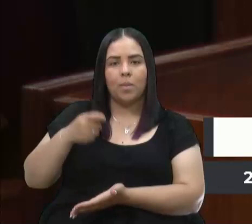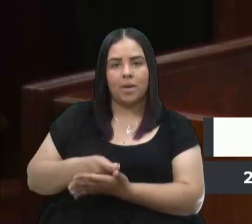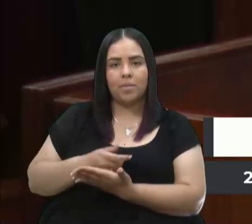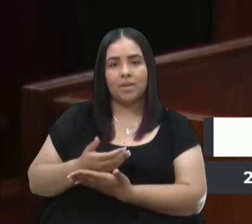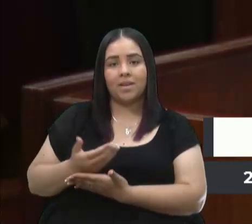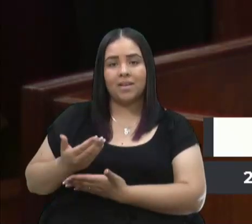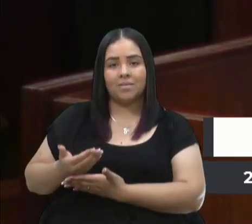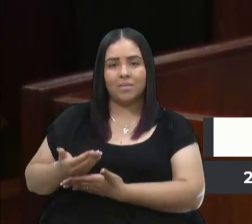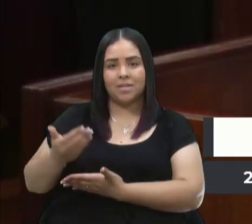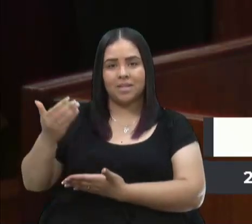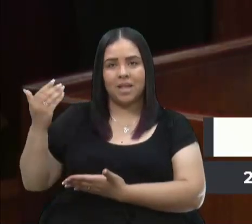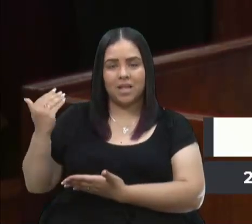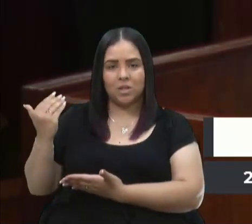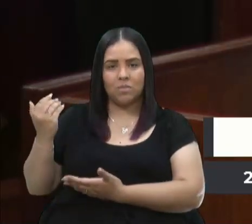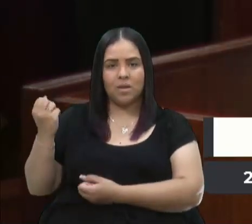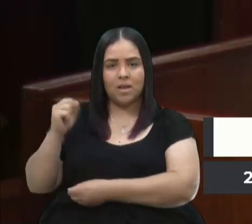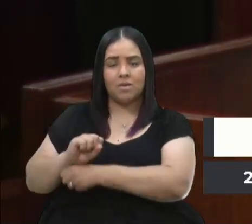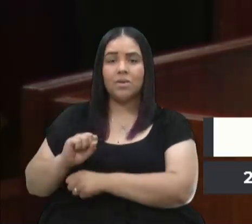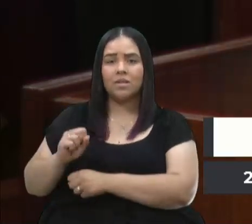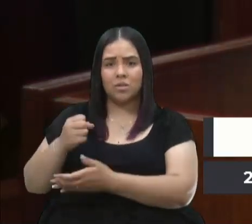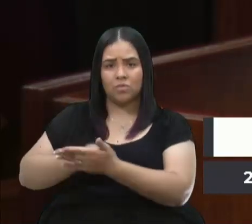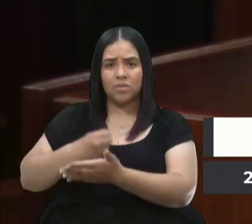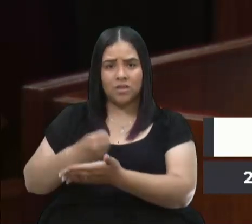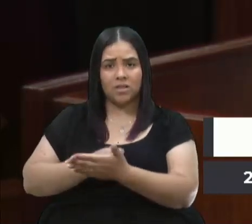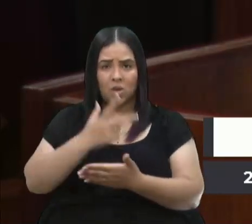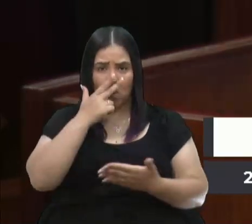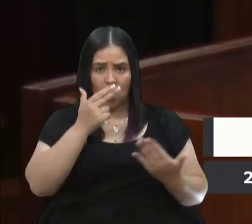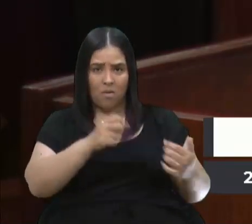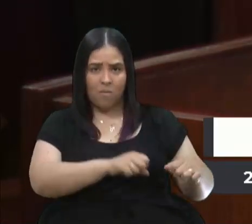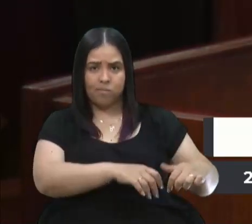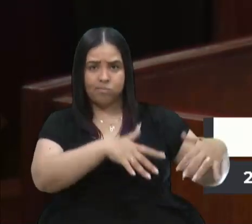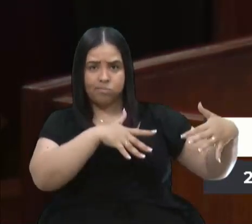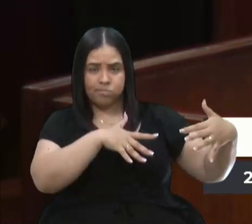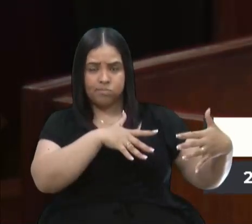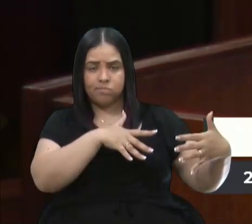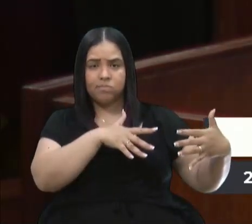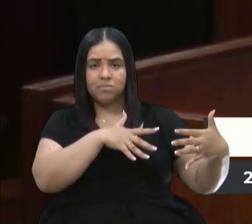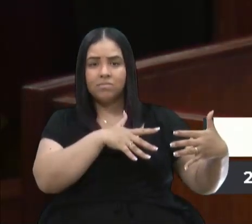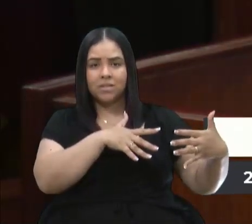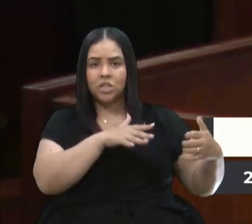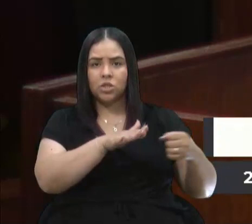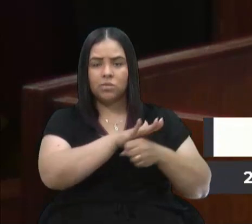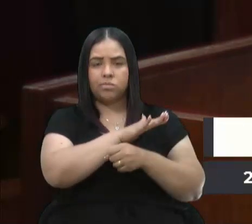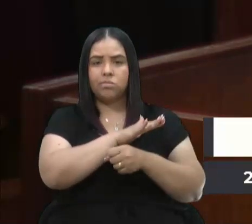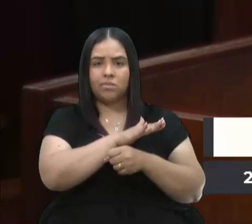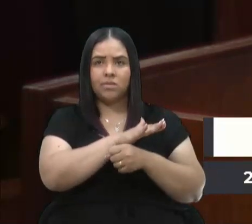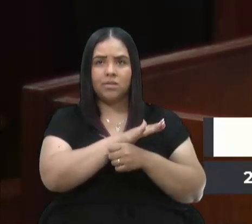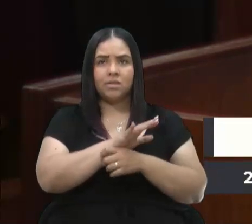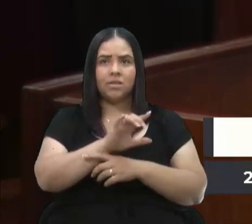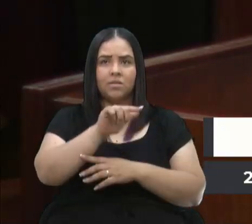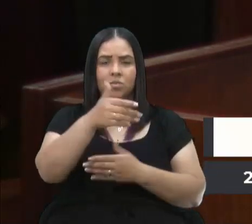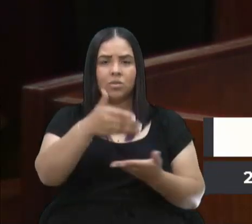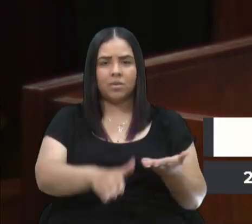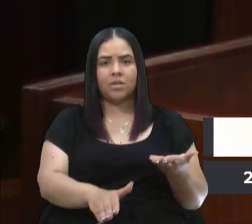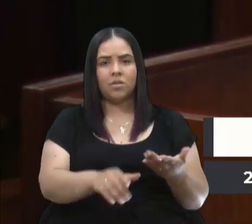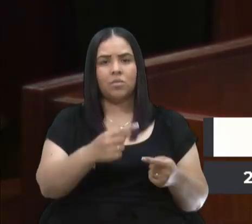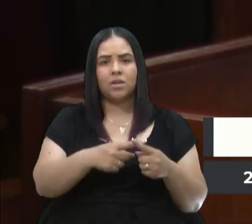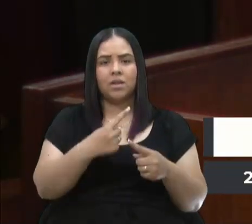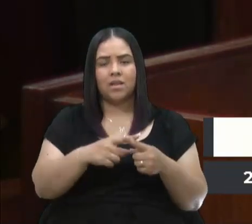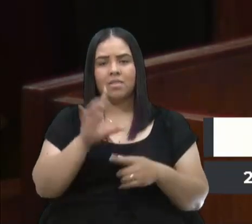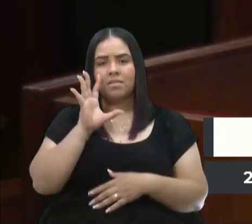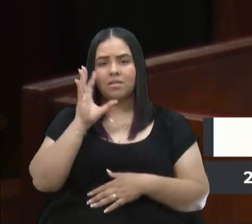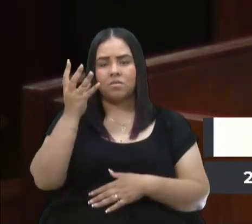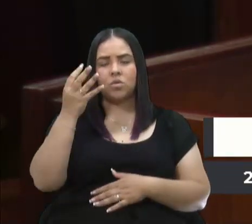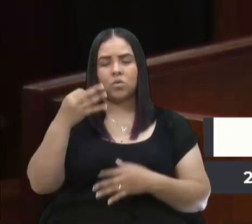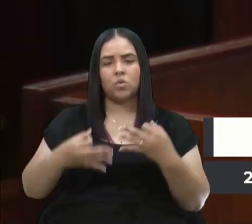inativos, inclusive defendida por um plenário lotado, como estava até agora há pouco aqui, e que caiu depois por decisão da Justiça,